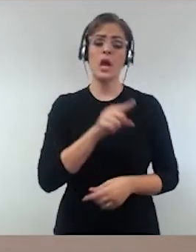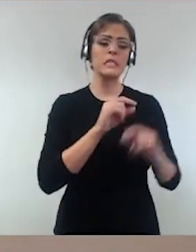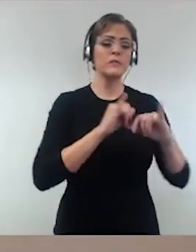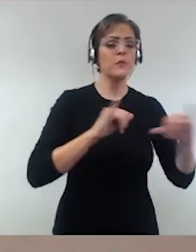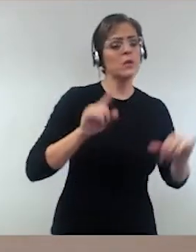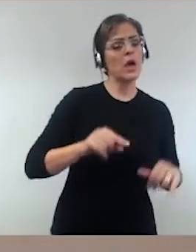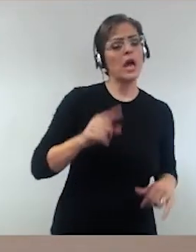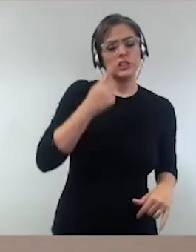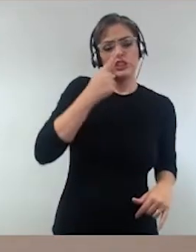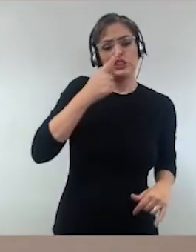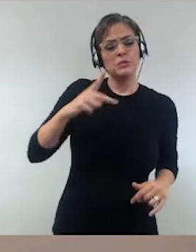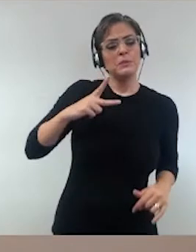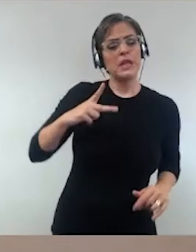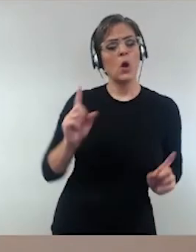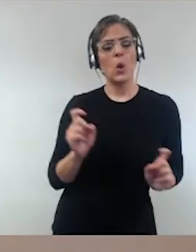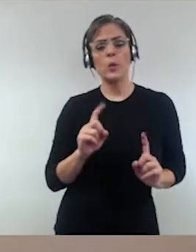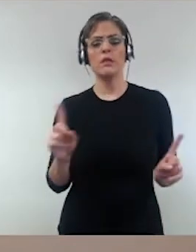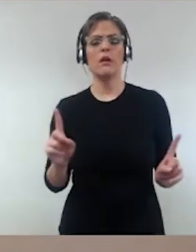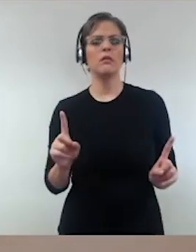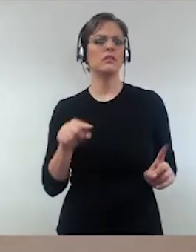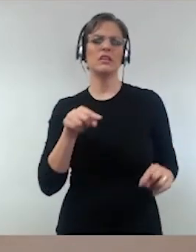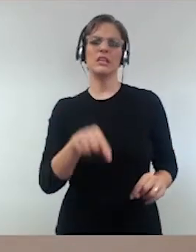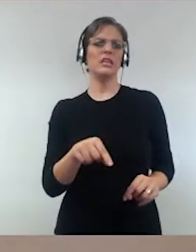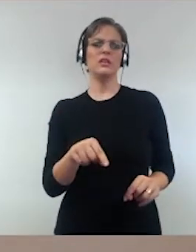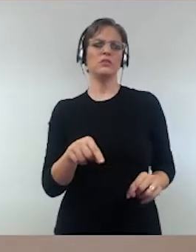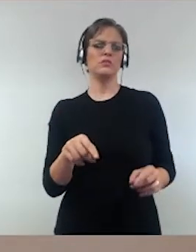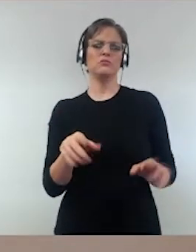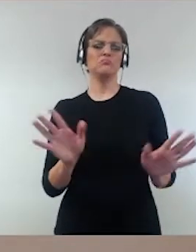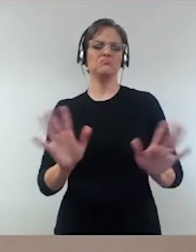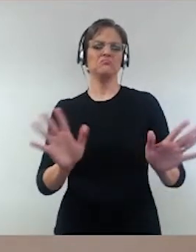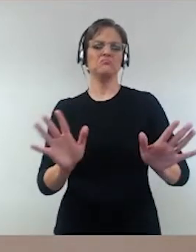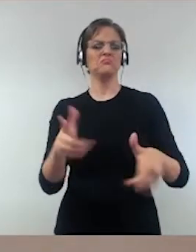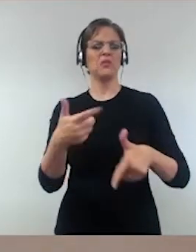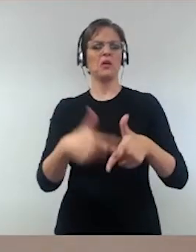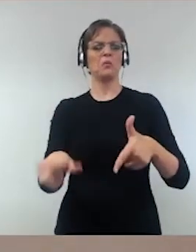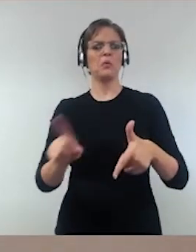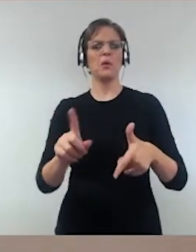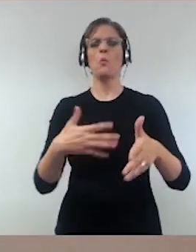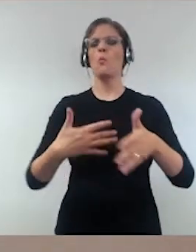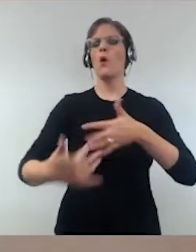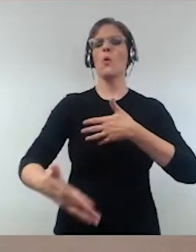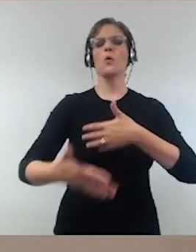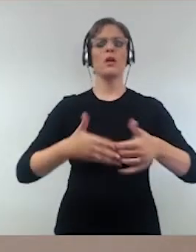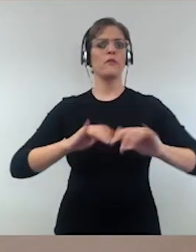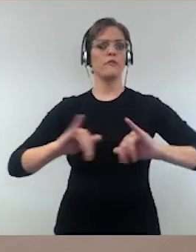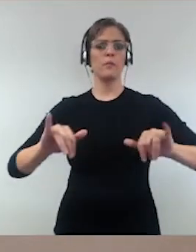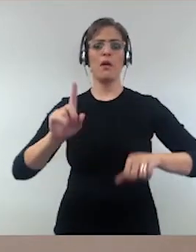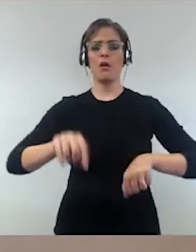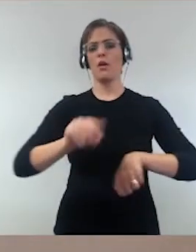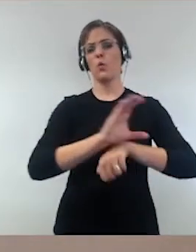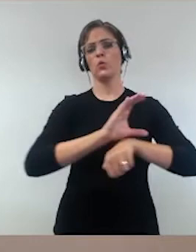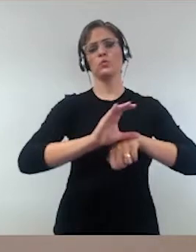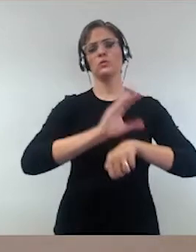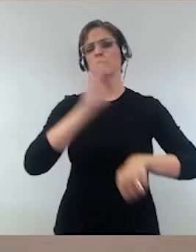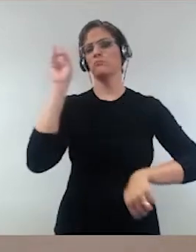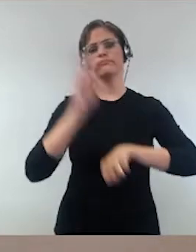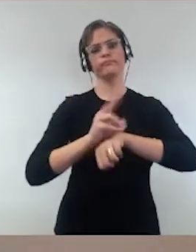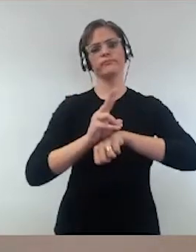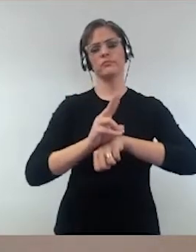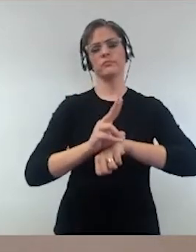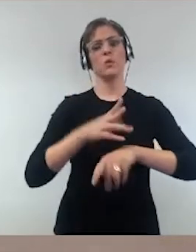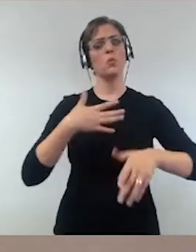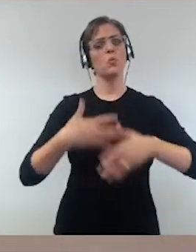Não é isso que vai atrair a tutela constitucional. O que vai atrair a tutela constitucional, basta